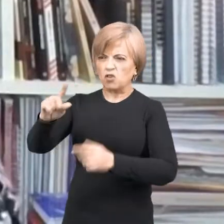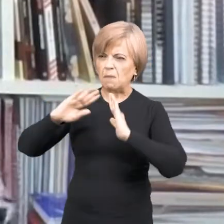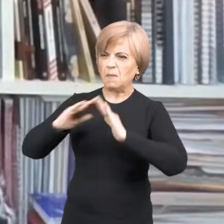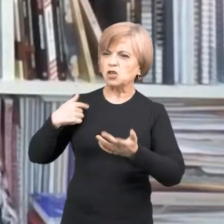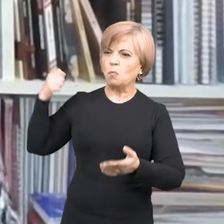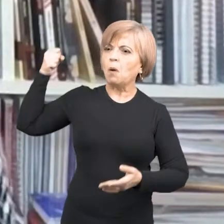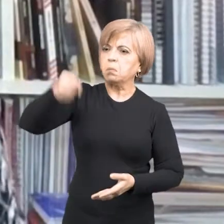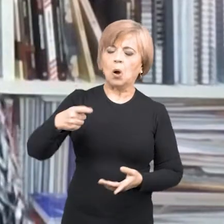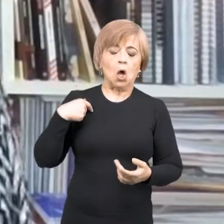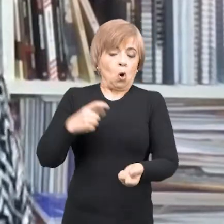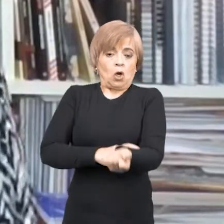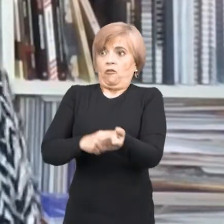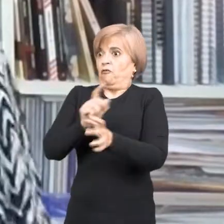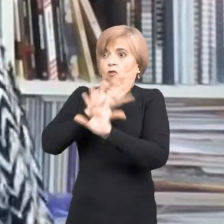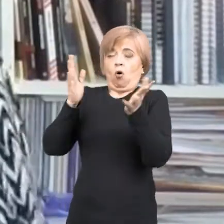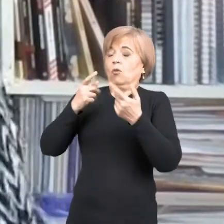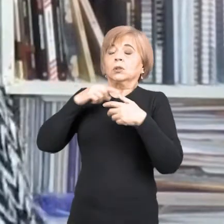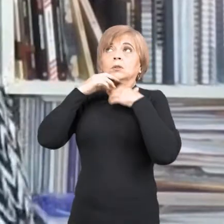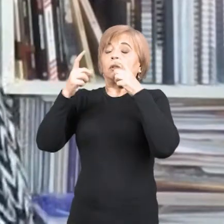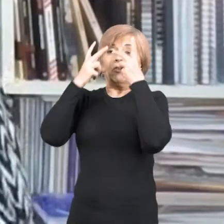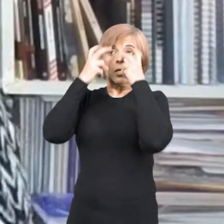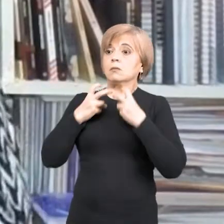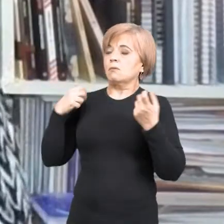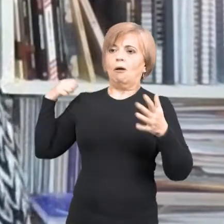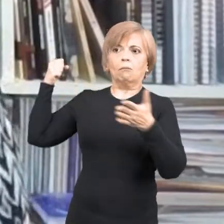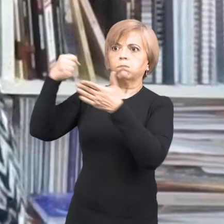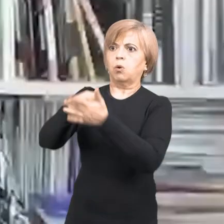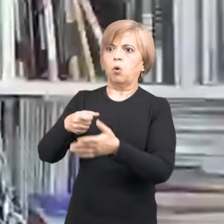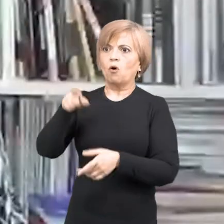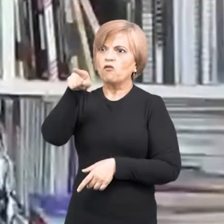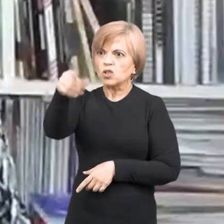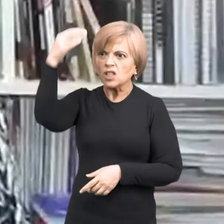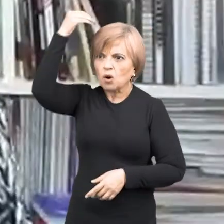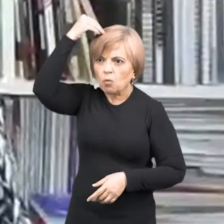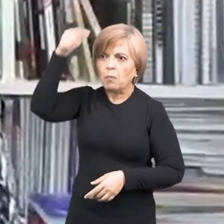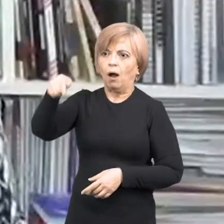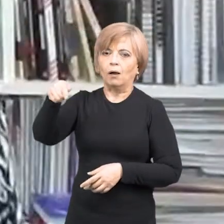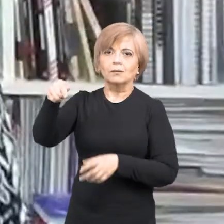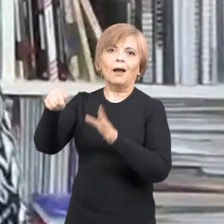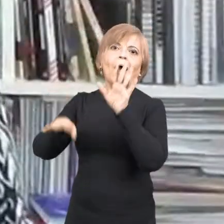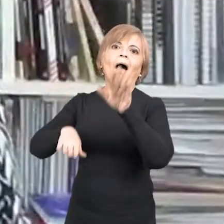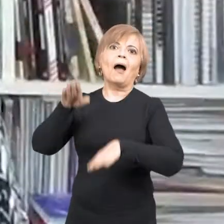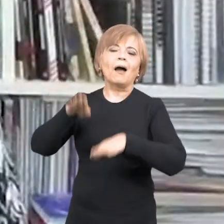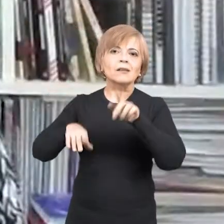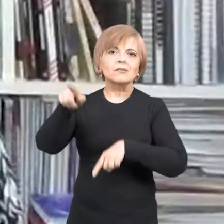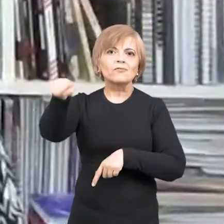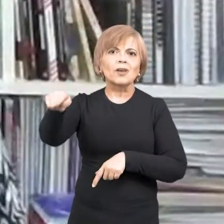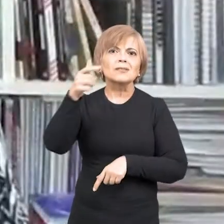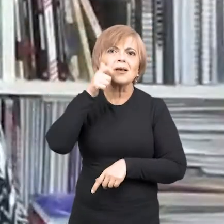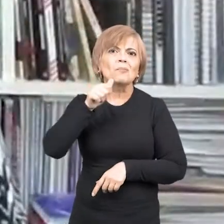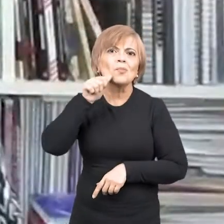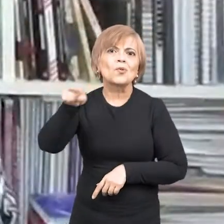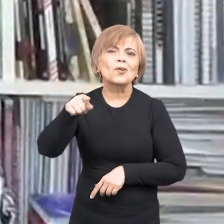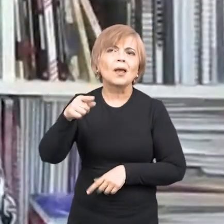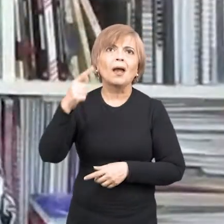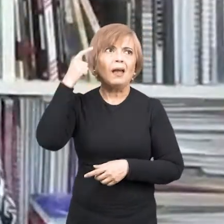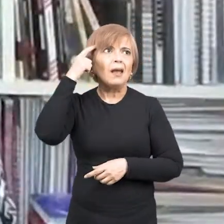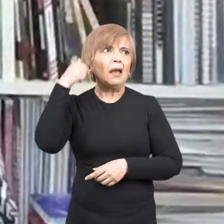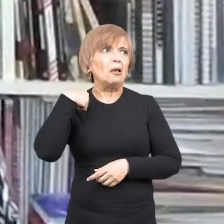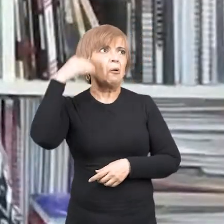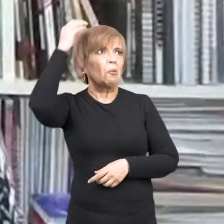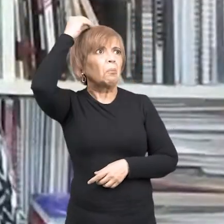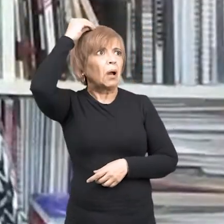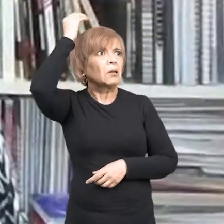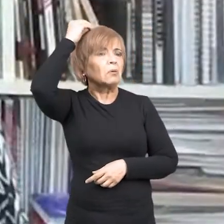não consegui me controlar de acordo com a sua atitude. Então, tudo isso é esse pensamento de que a